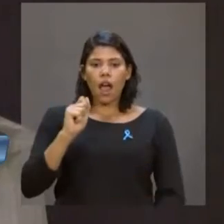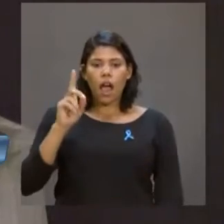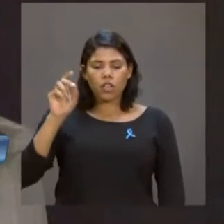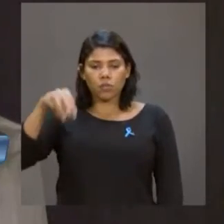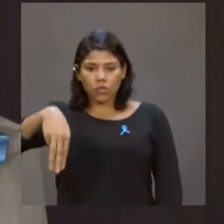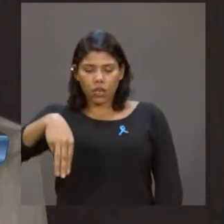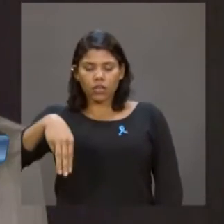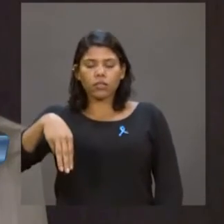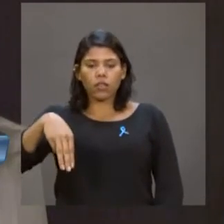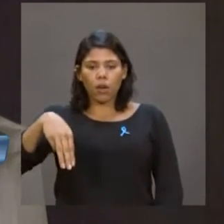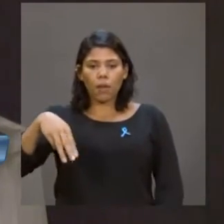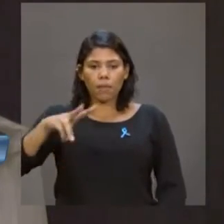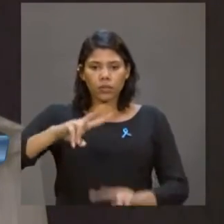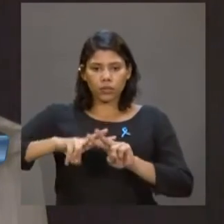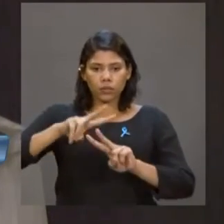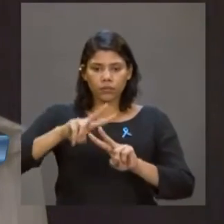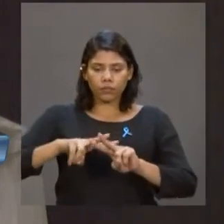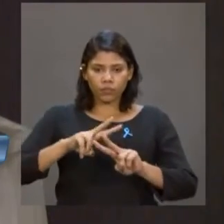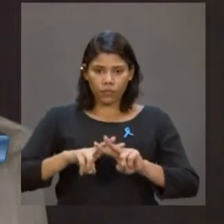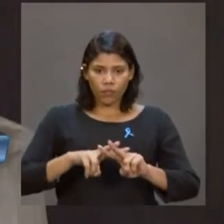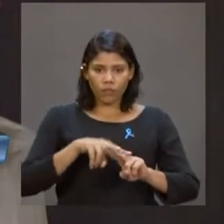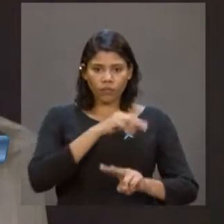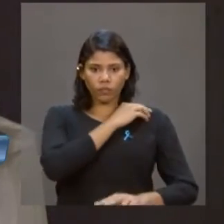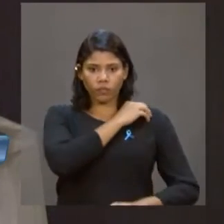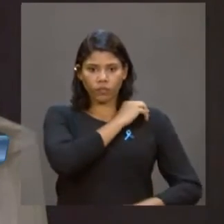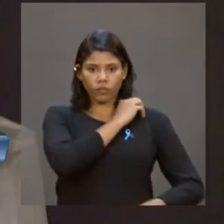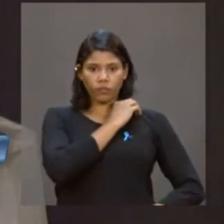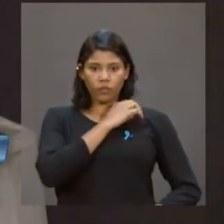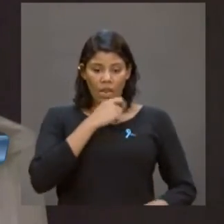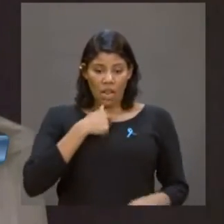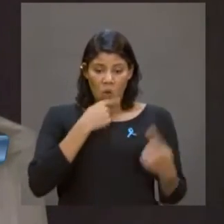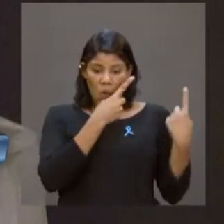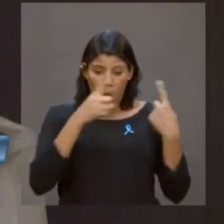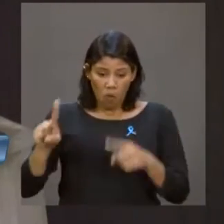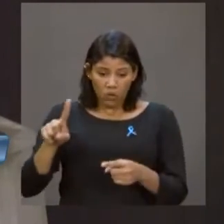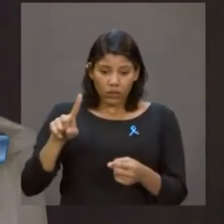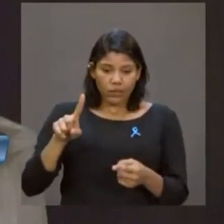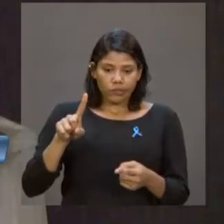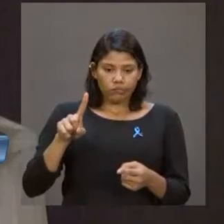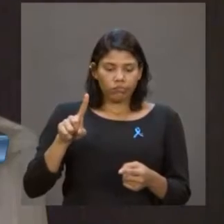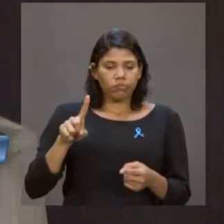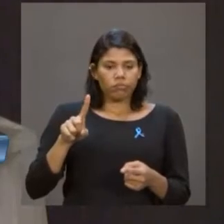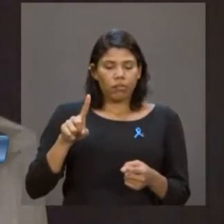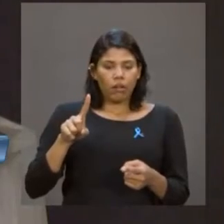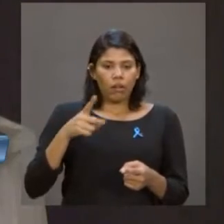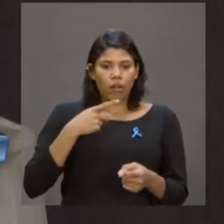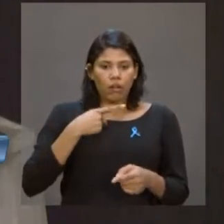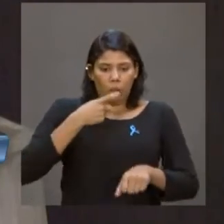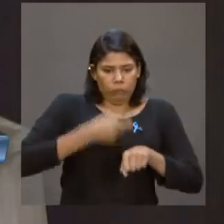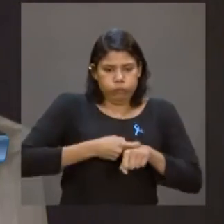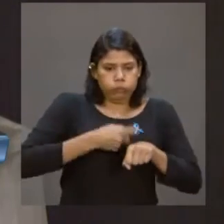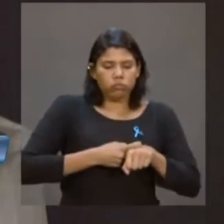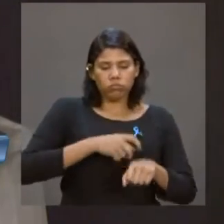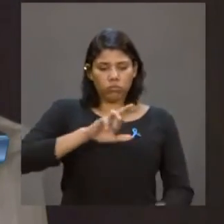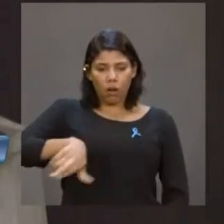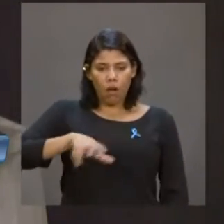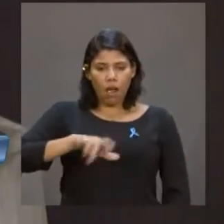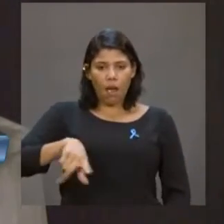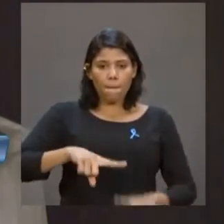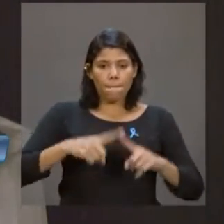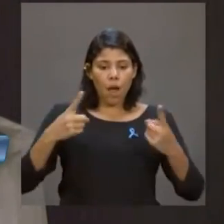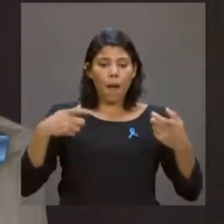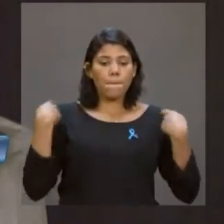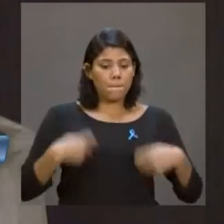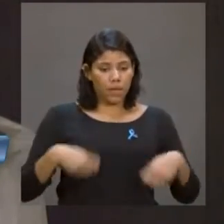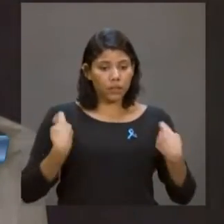de um pseudo-disciplinamento, porque, repito, não sou contra o disciplinamento, eu sou a favor do legítimo e legal processo de